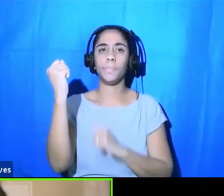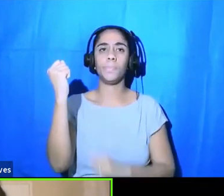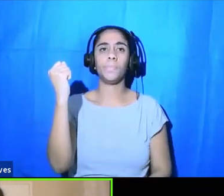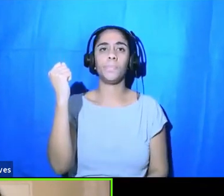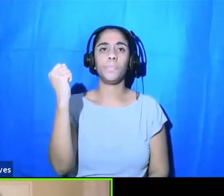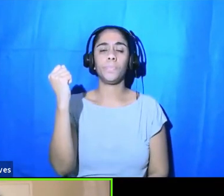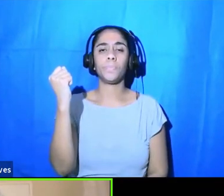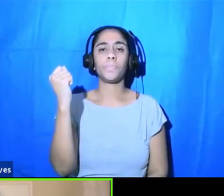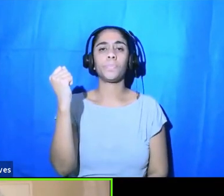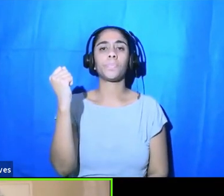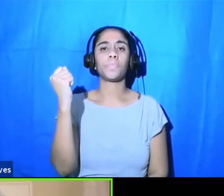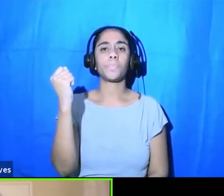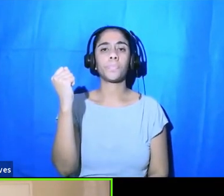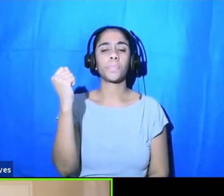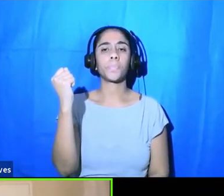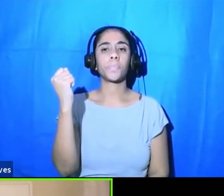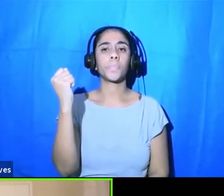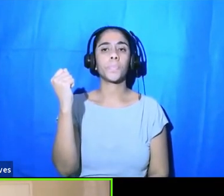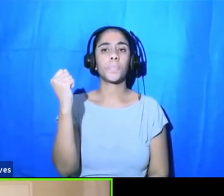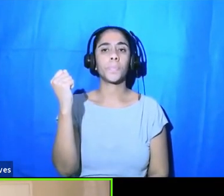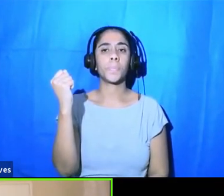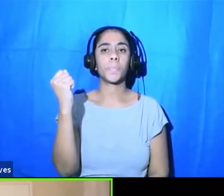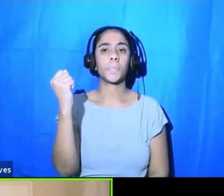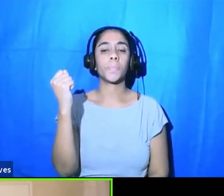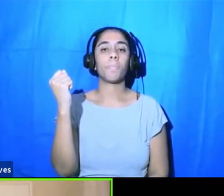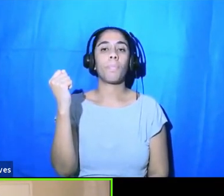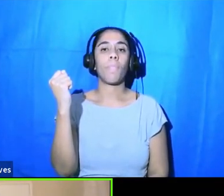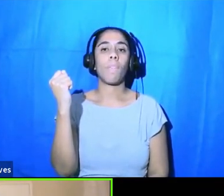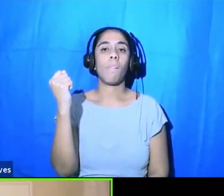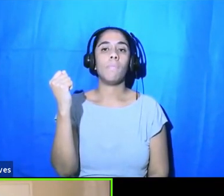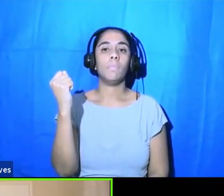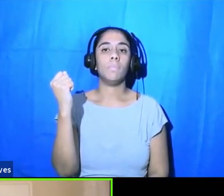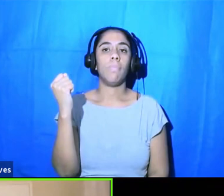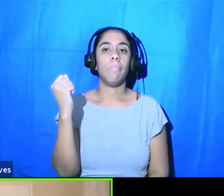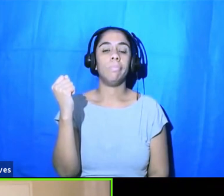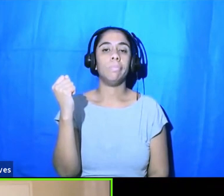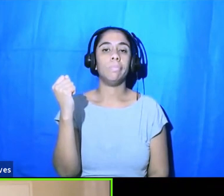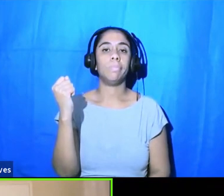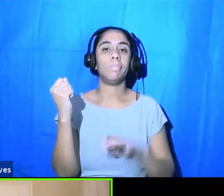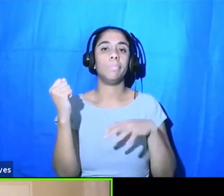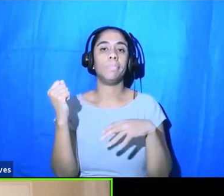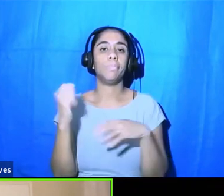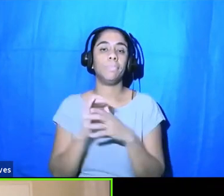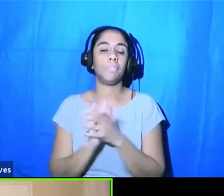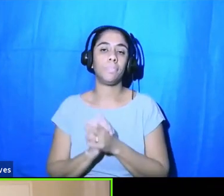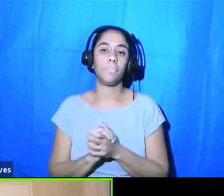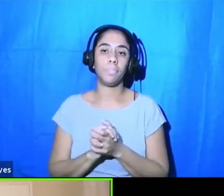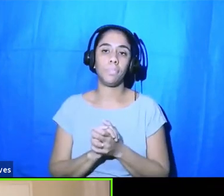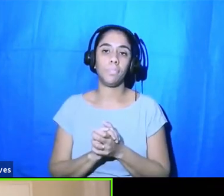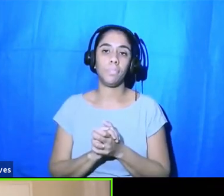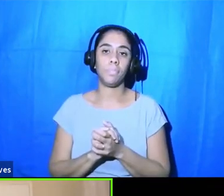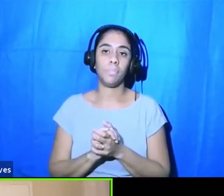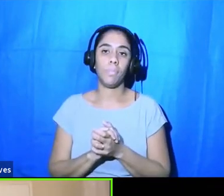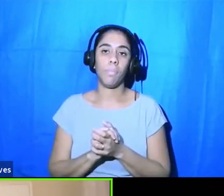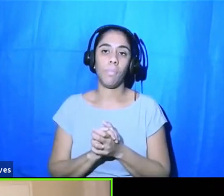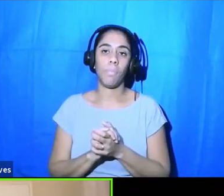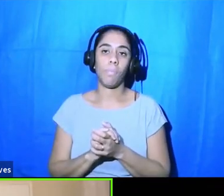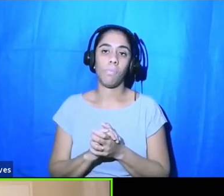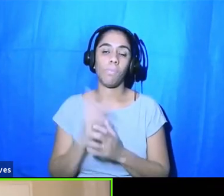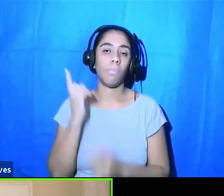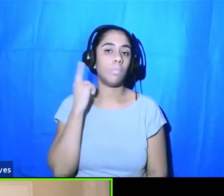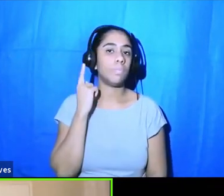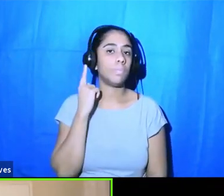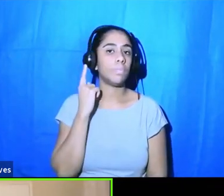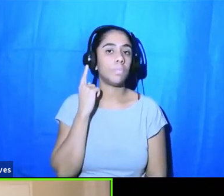tornou ao feminismo e a nossas vidas como mulheres e disidências sexogenéricas como algo ineludible para a política.